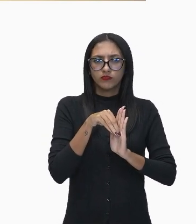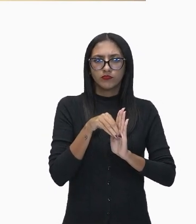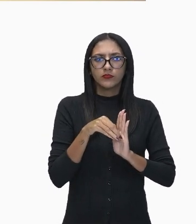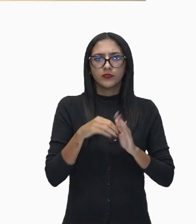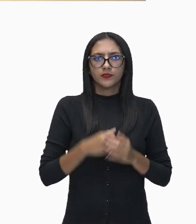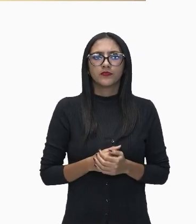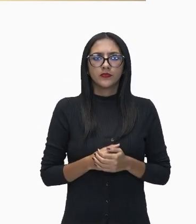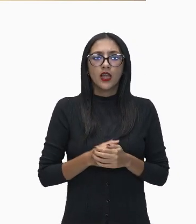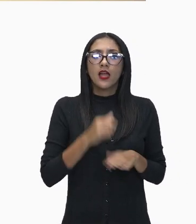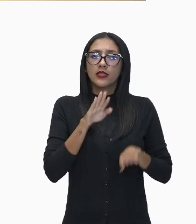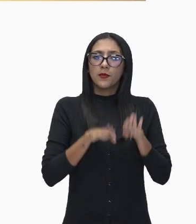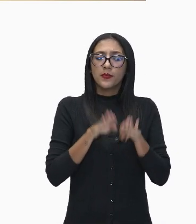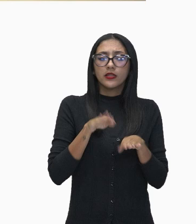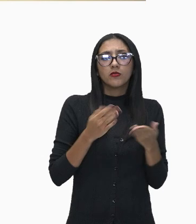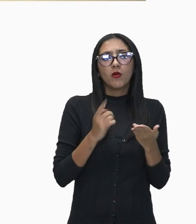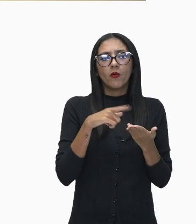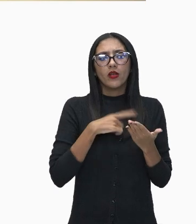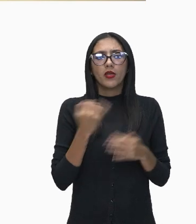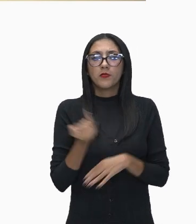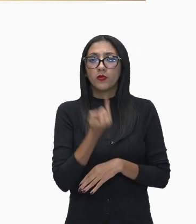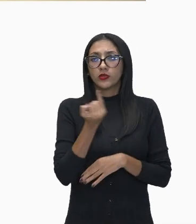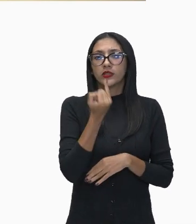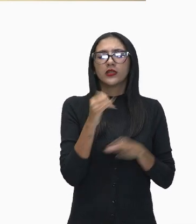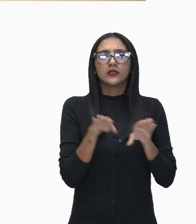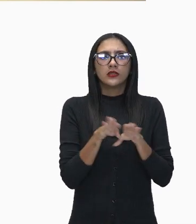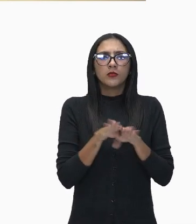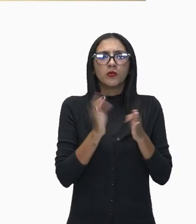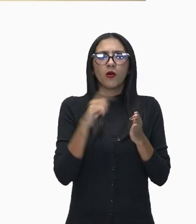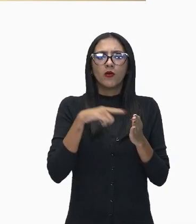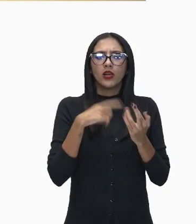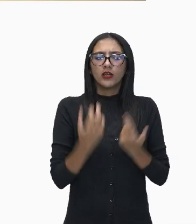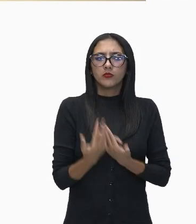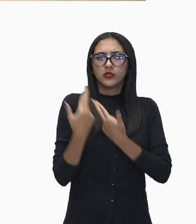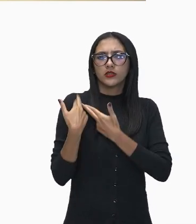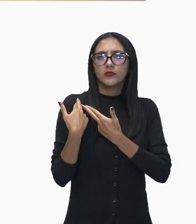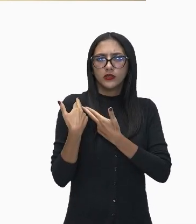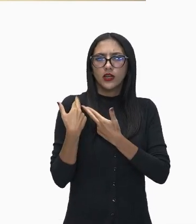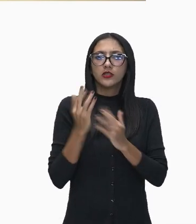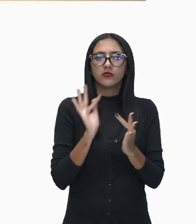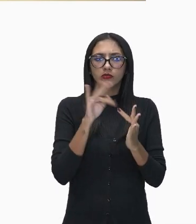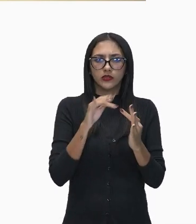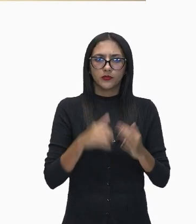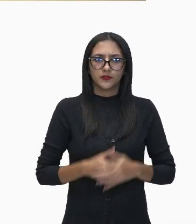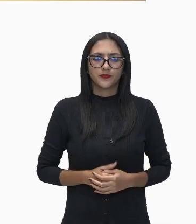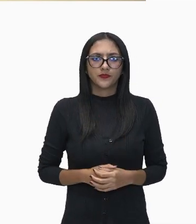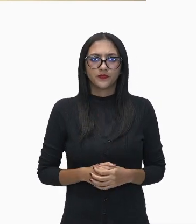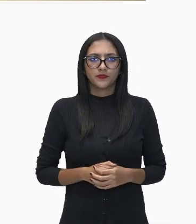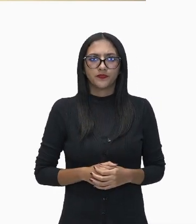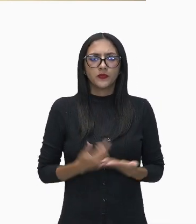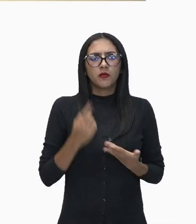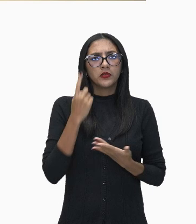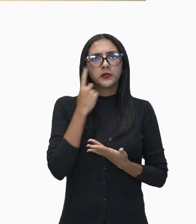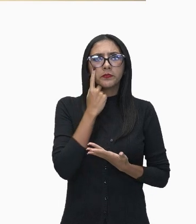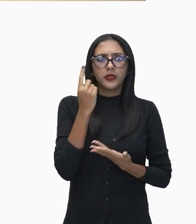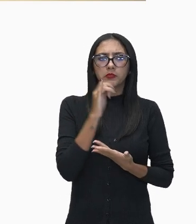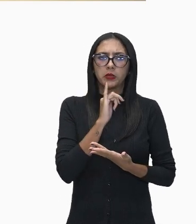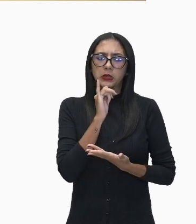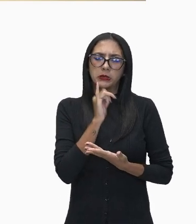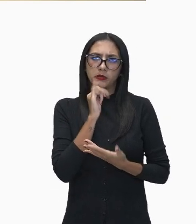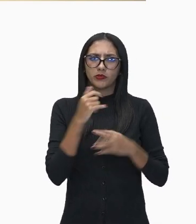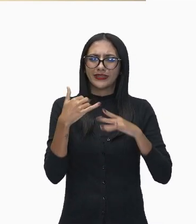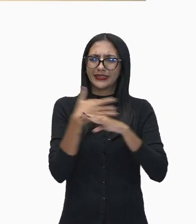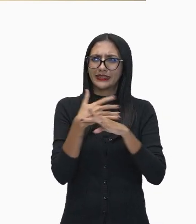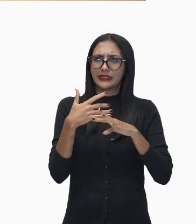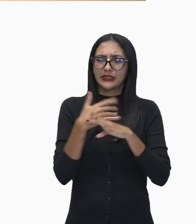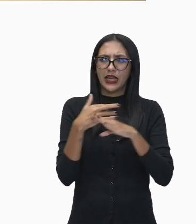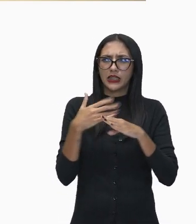sua importância e funções desempenhadas. Então, quando a gente pensa em cidades que são maiores,